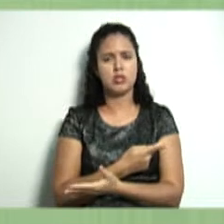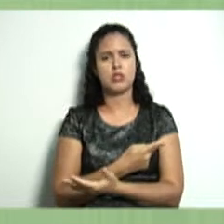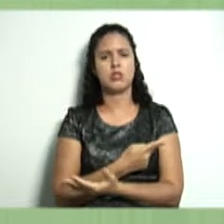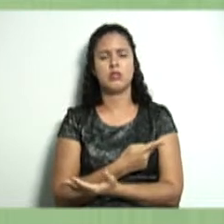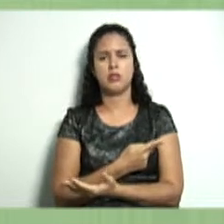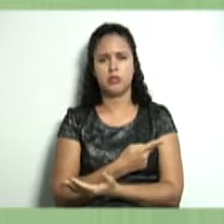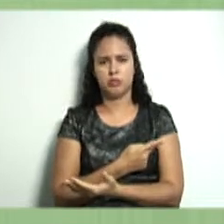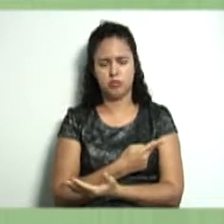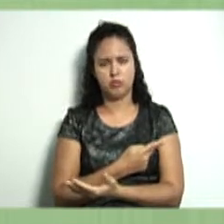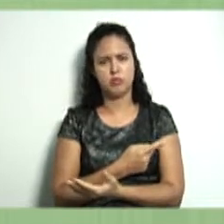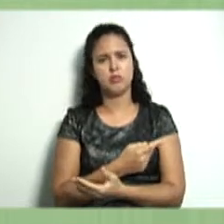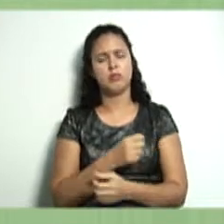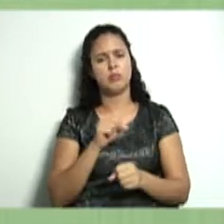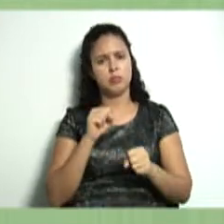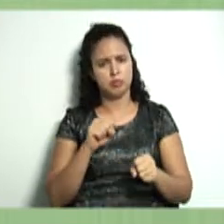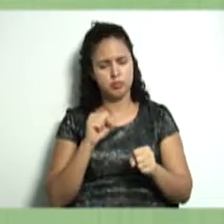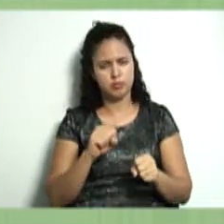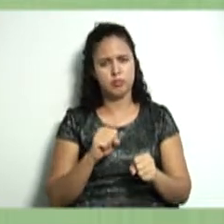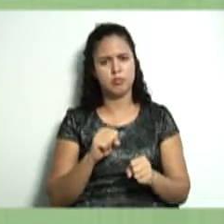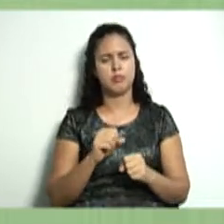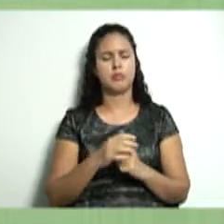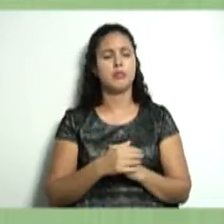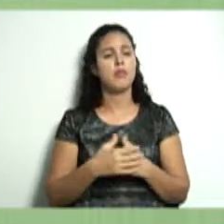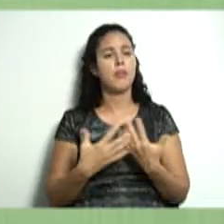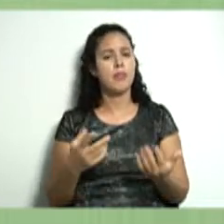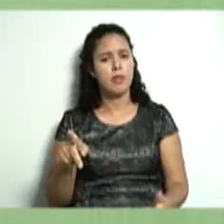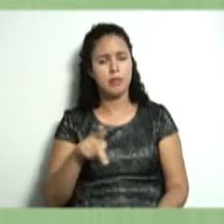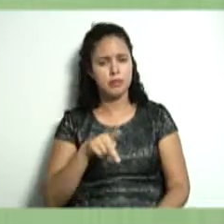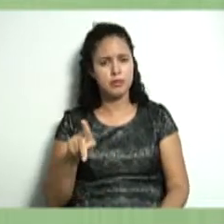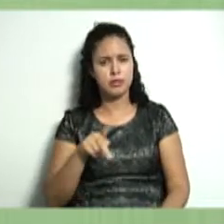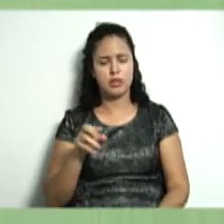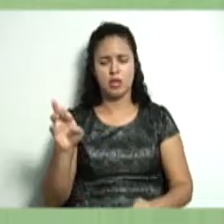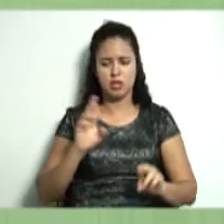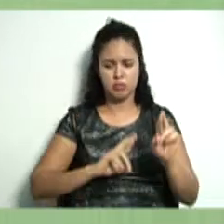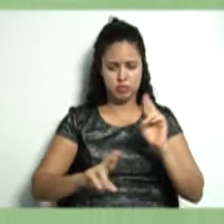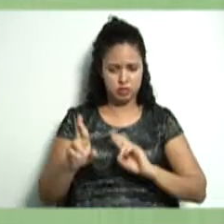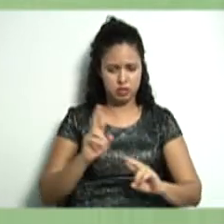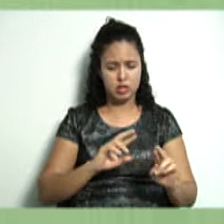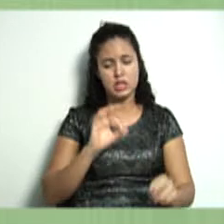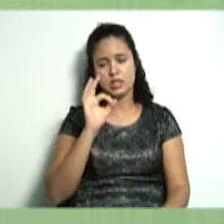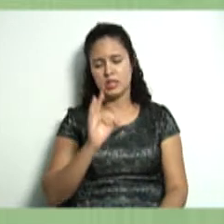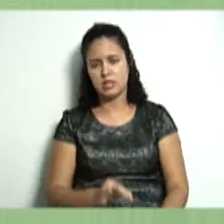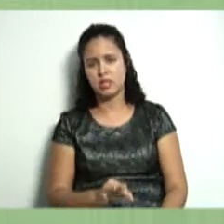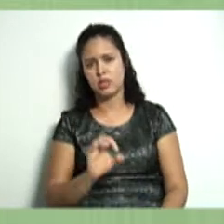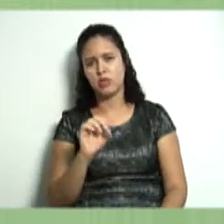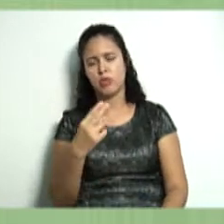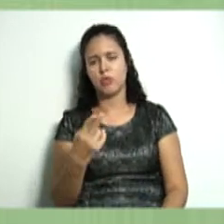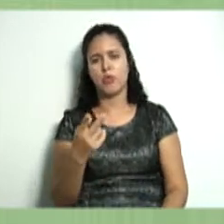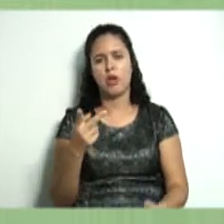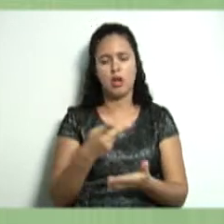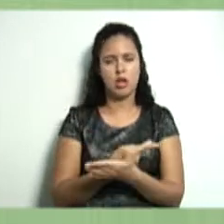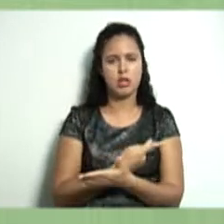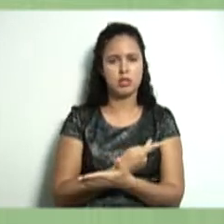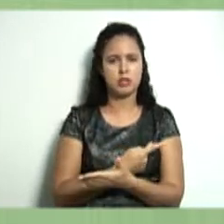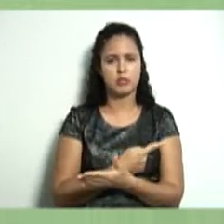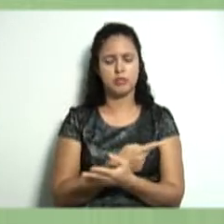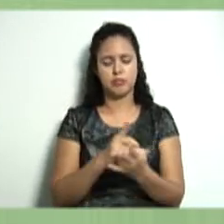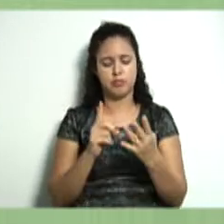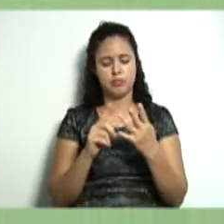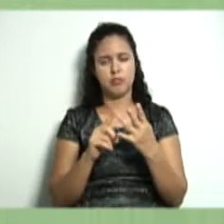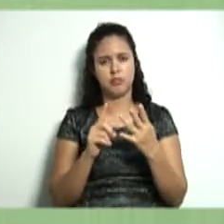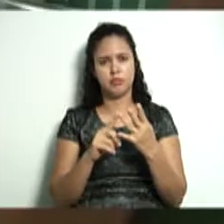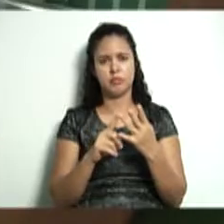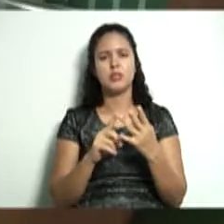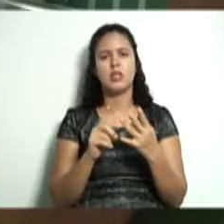tal situação. Então, professora, essa questão, ela está correta ou errada? Essa questão